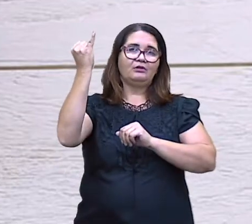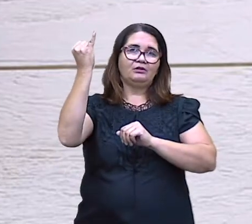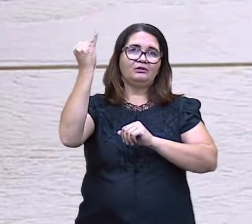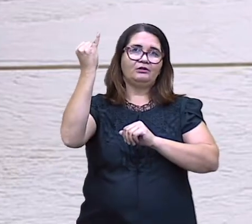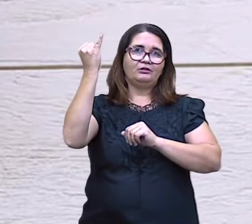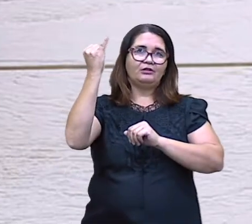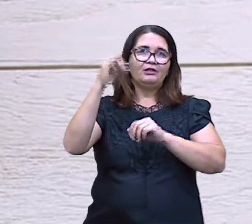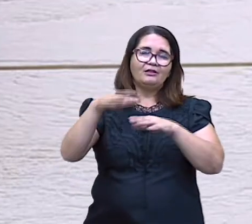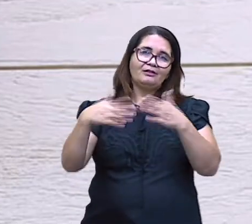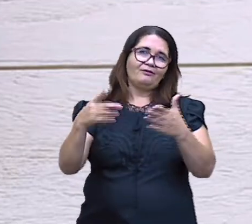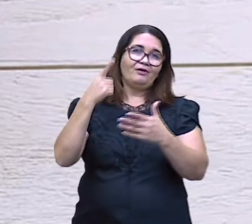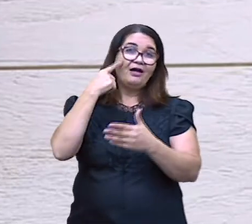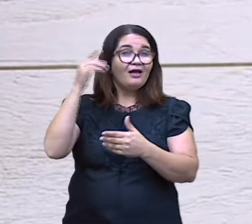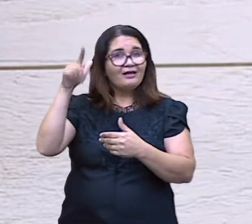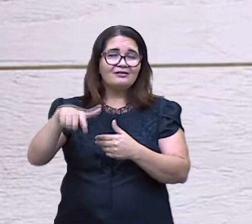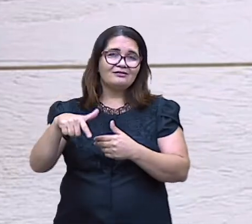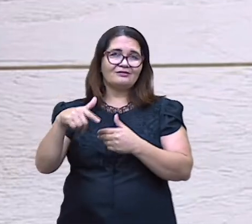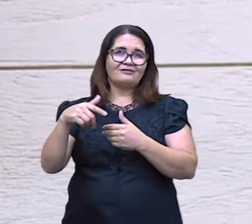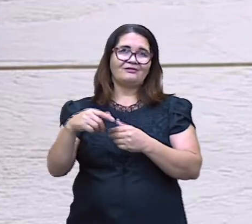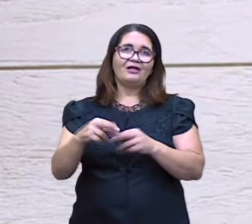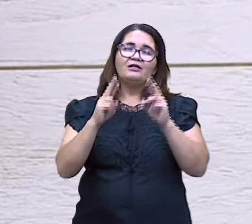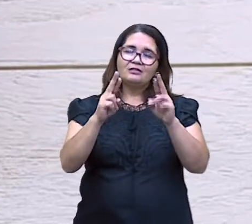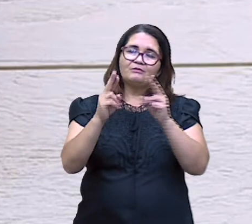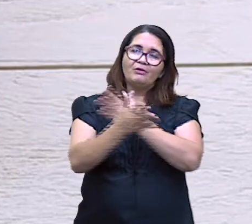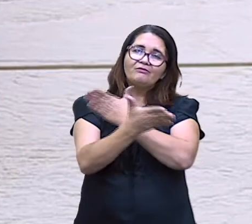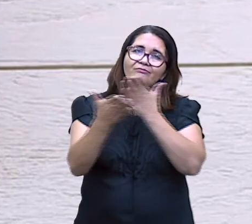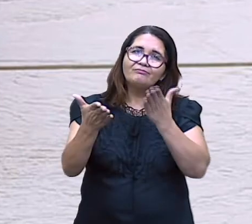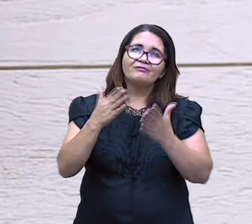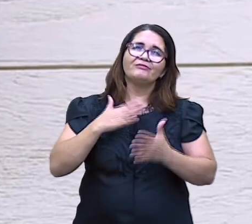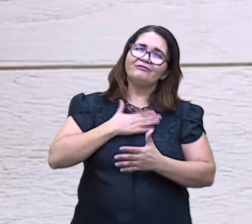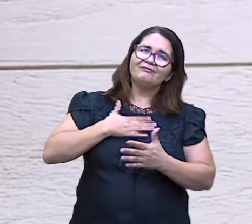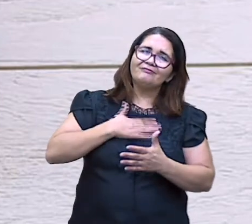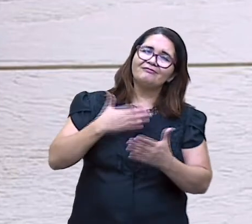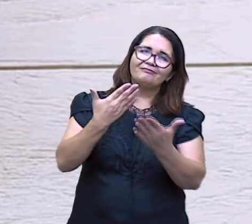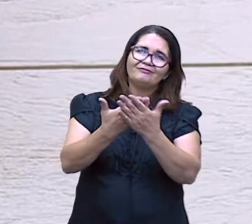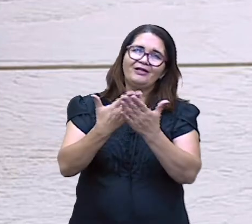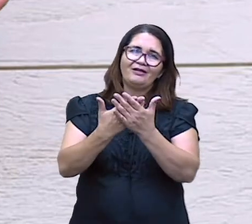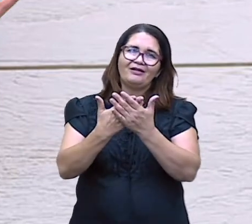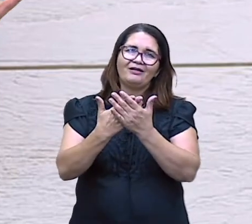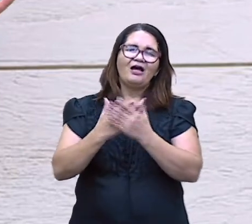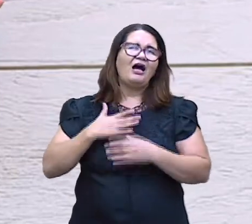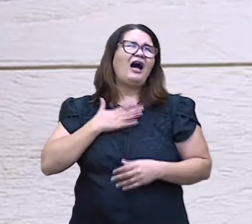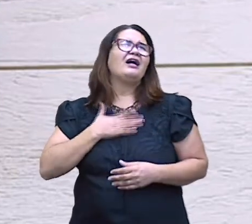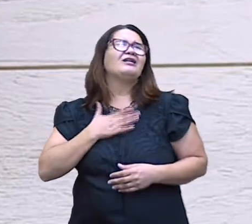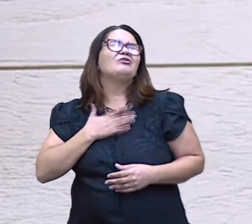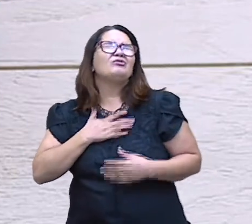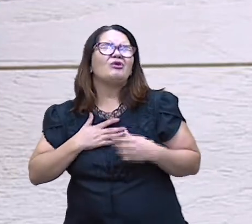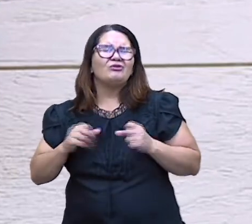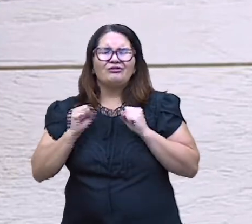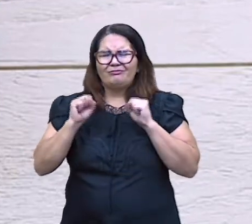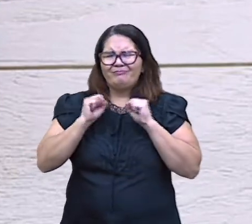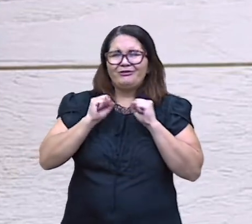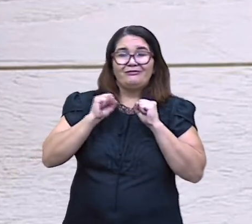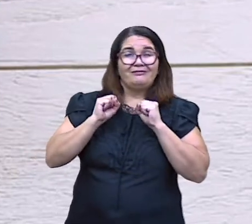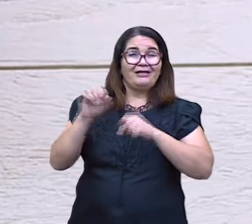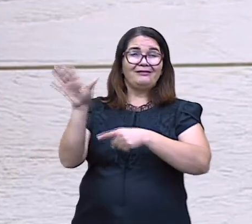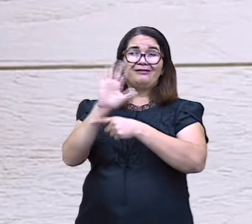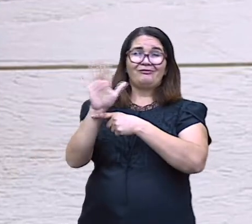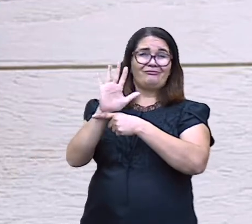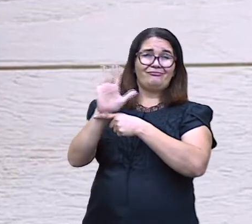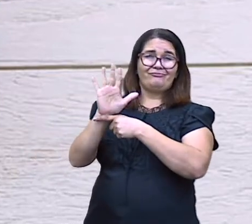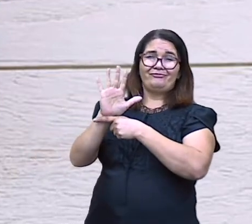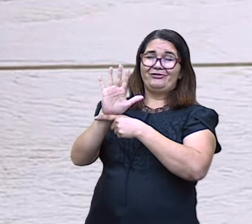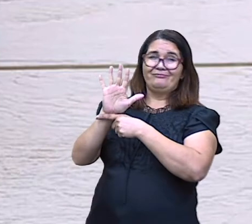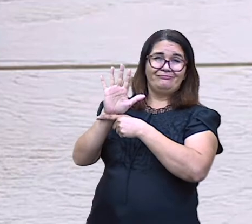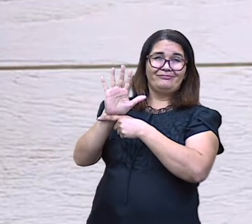cinema, é isso. Espero que tenham gostado da aula. Eu adoro assistir filme. E é interessante entender o